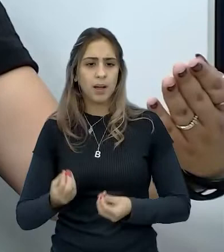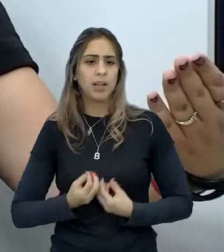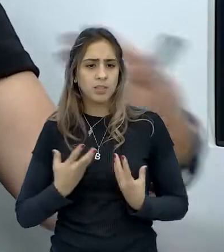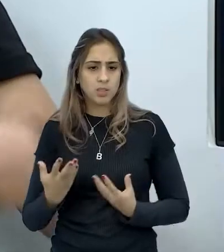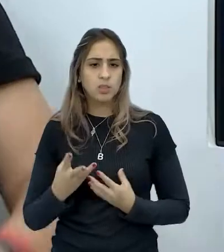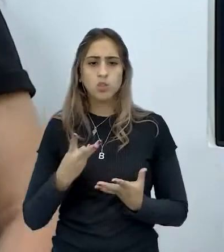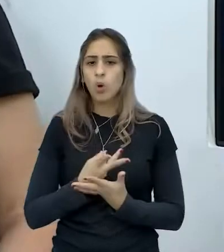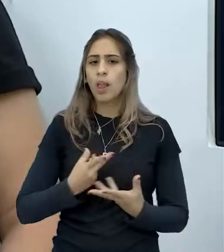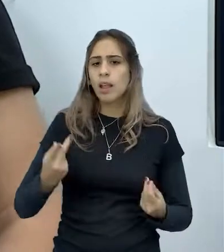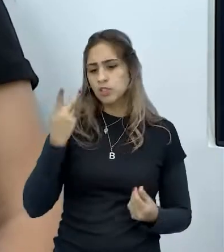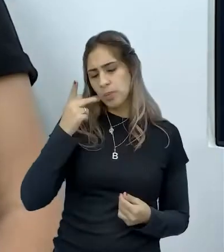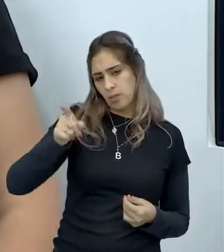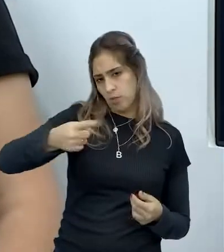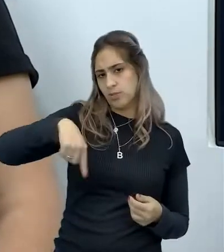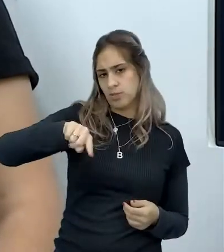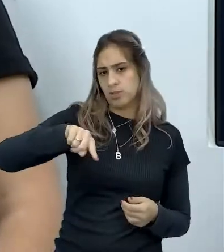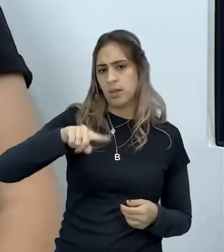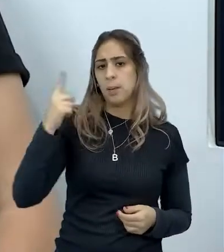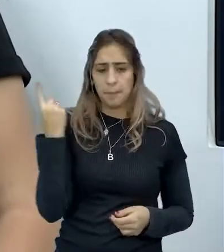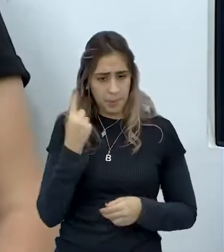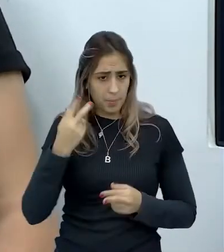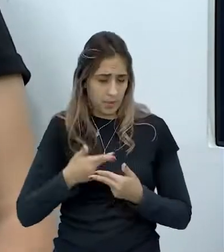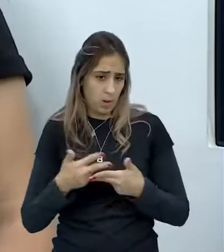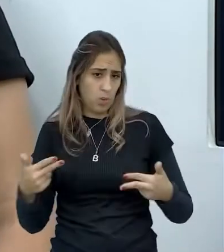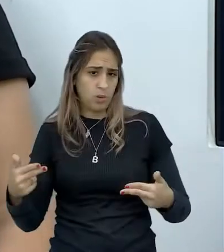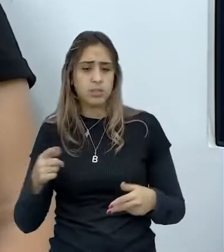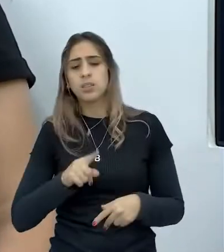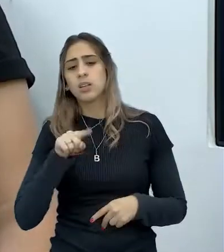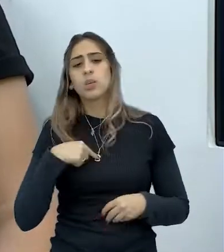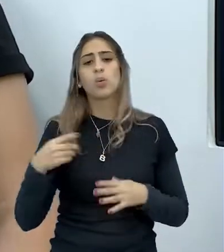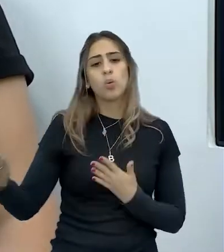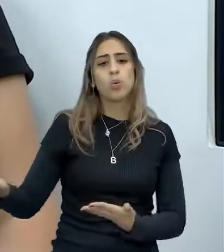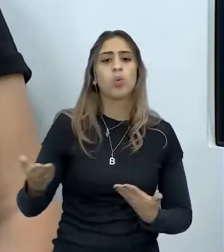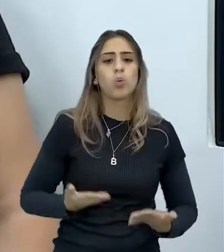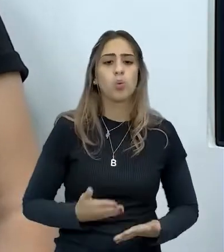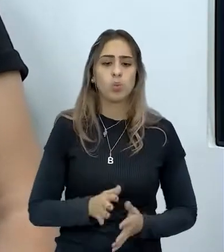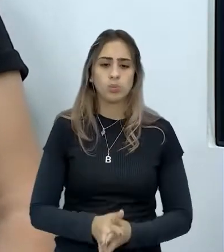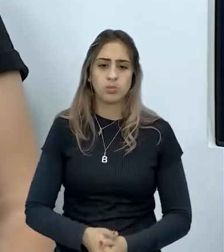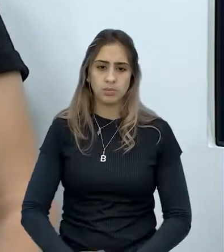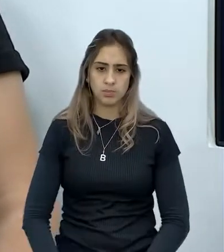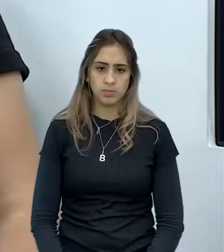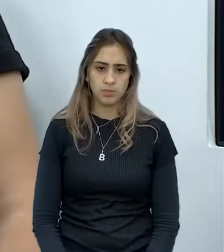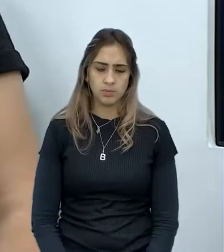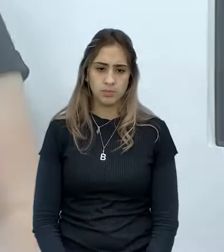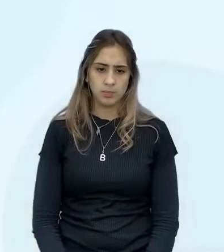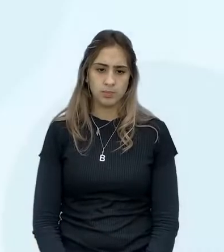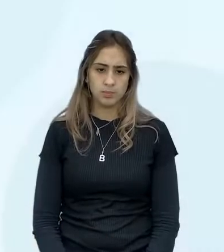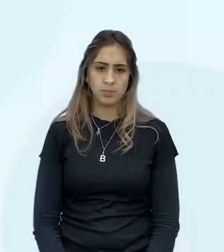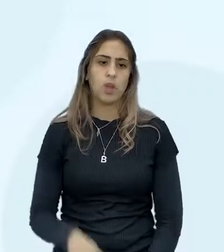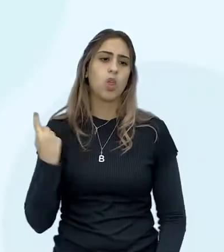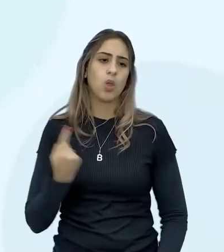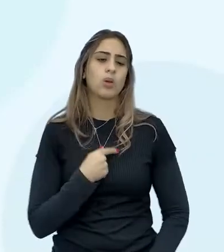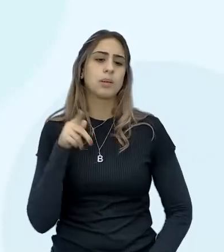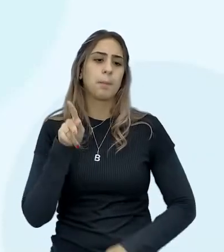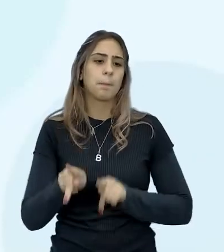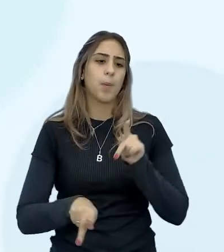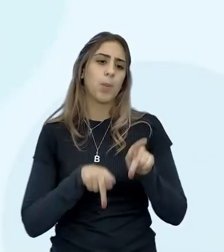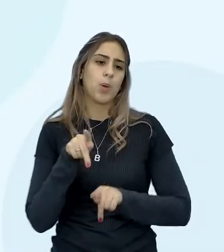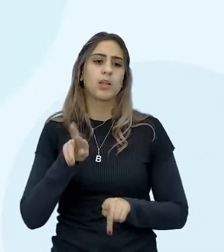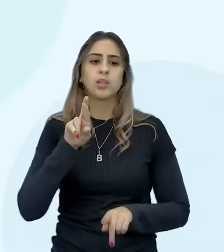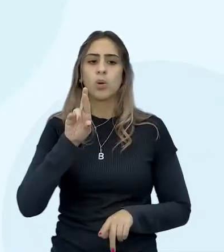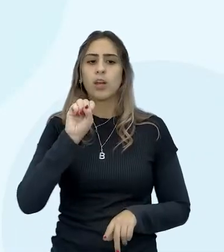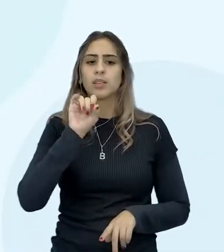informações de qualidade para vocês. A primeira coisa é que eu trouxe aí a nossa população residente,